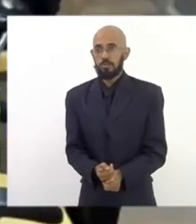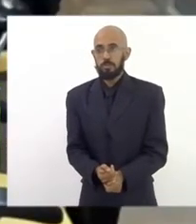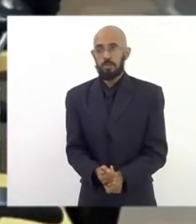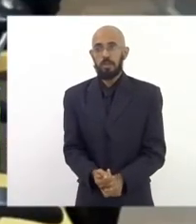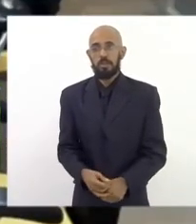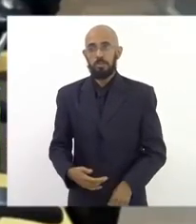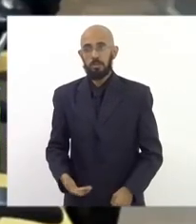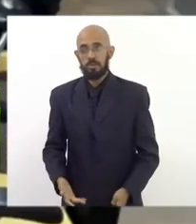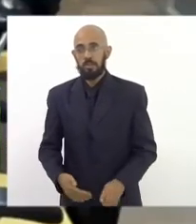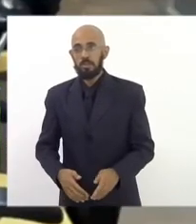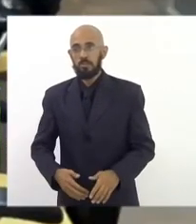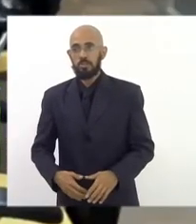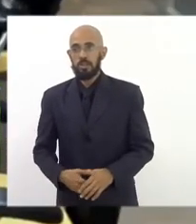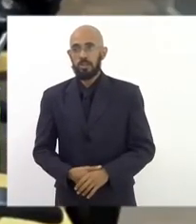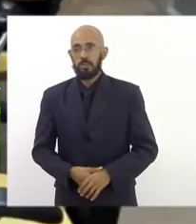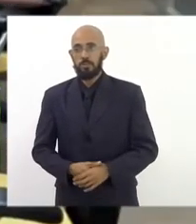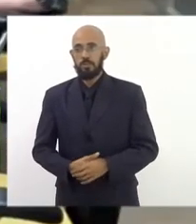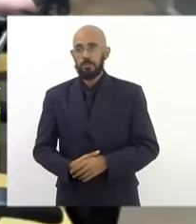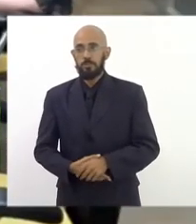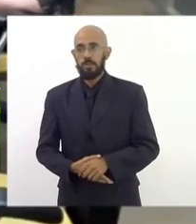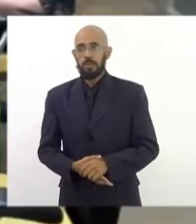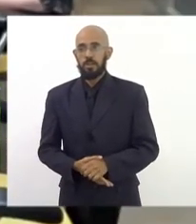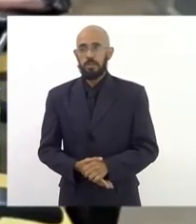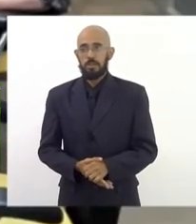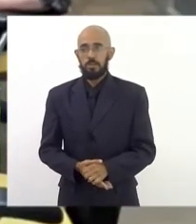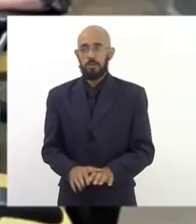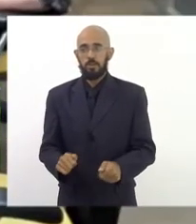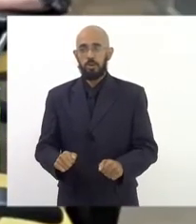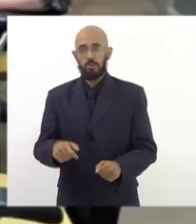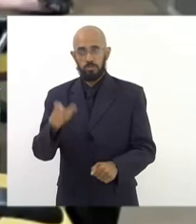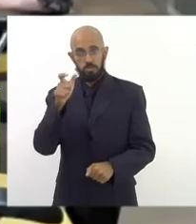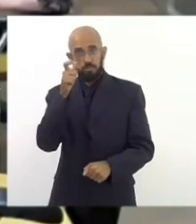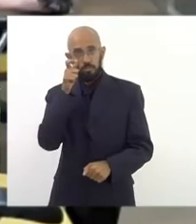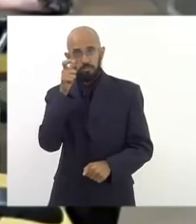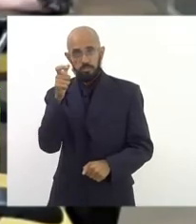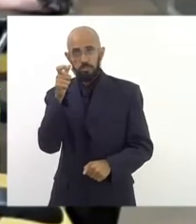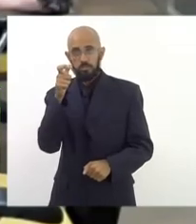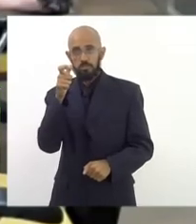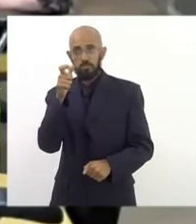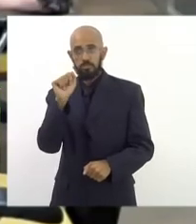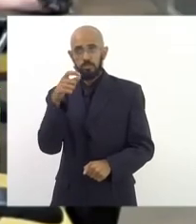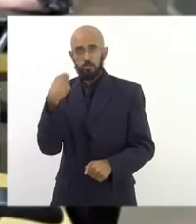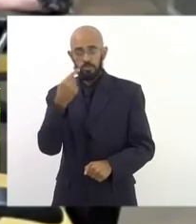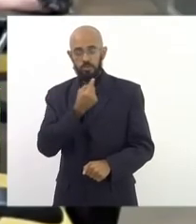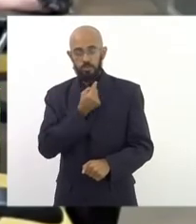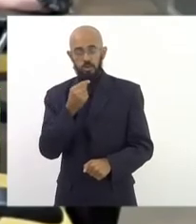É muito, muito, muito, muito interessante, Luiz Paulo. A gente tem a certeza que...